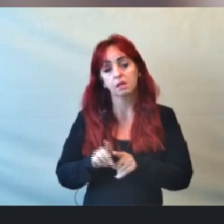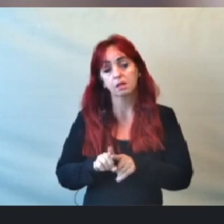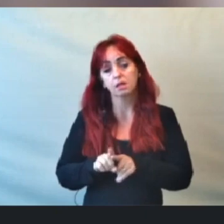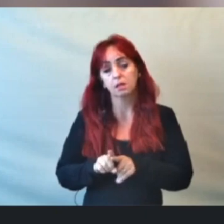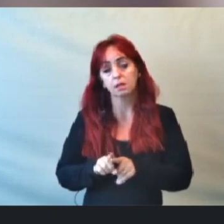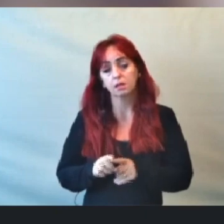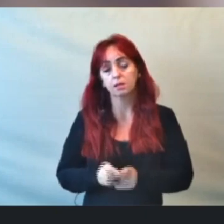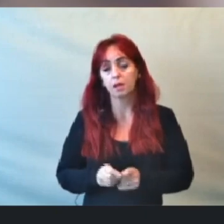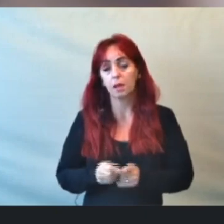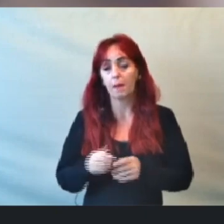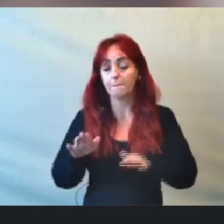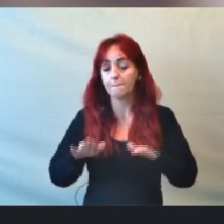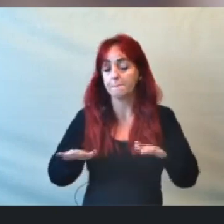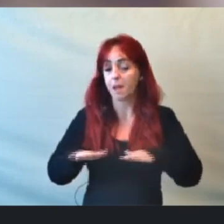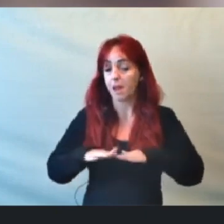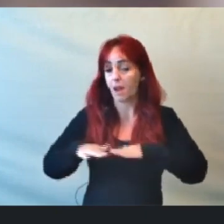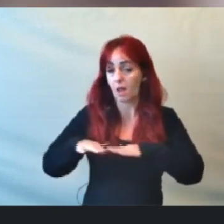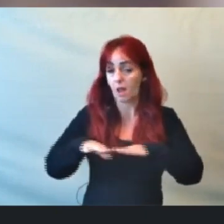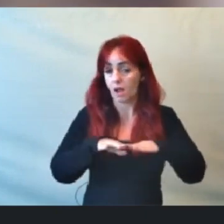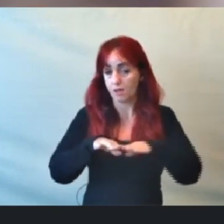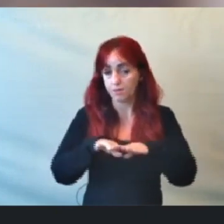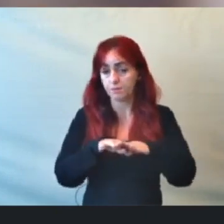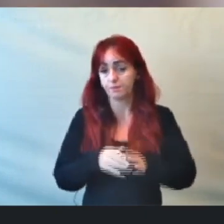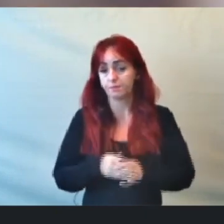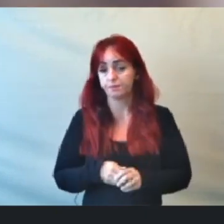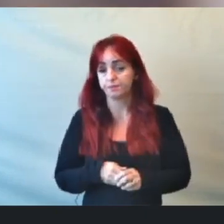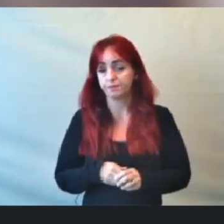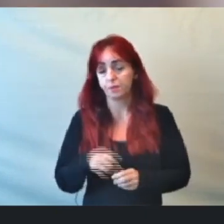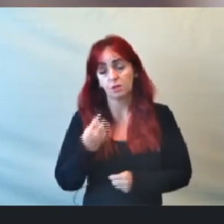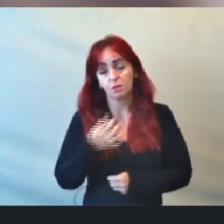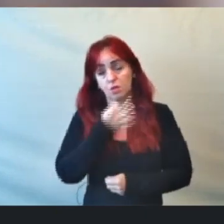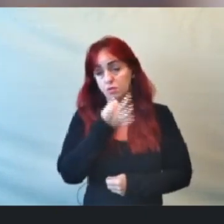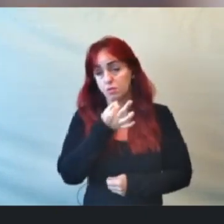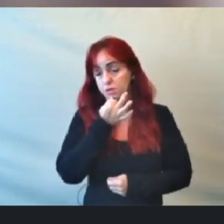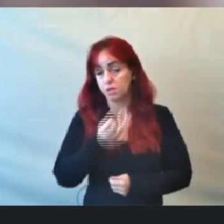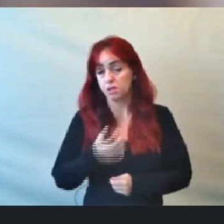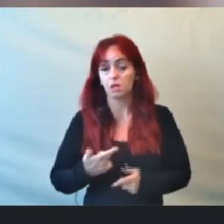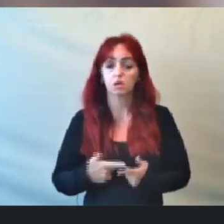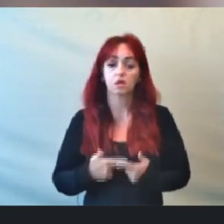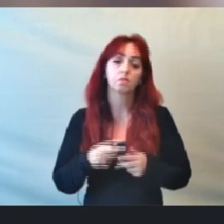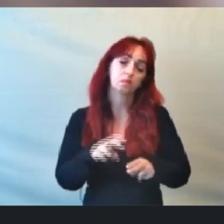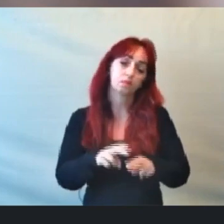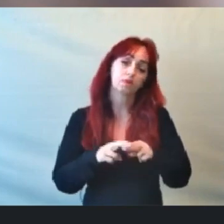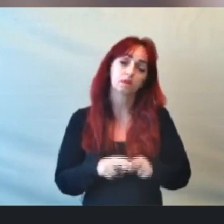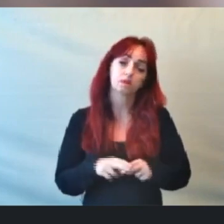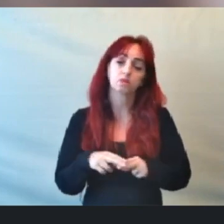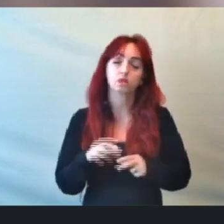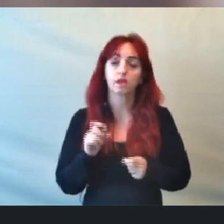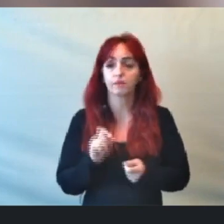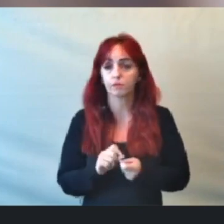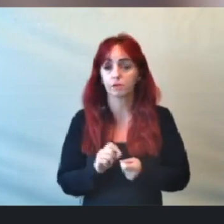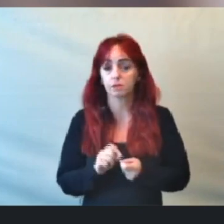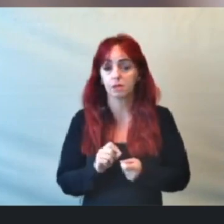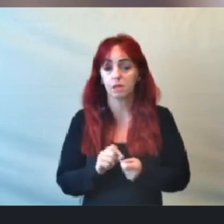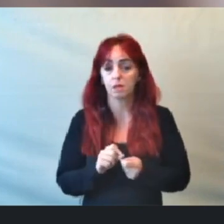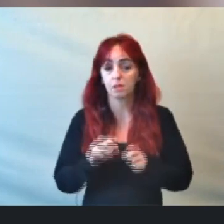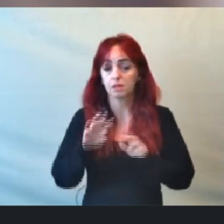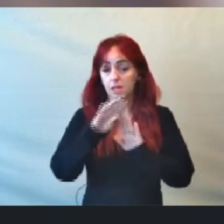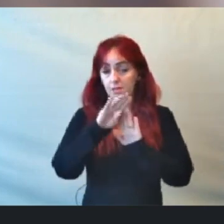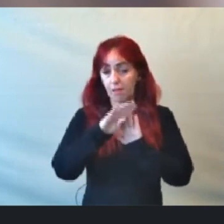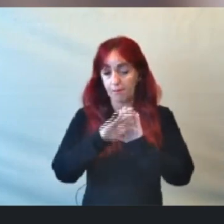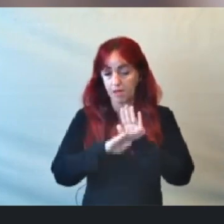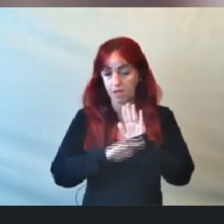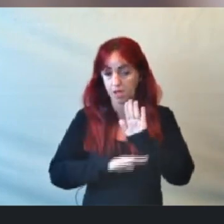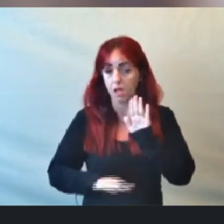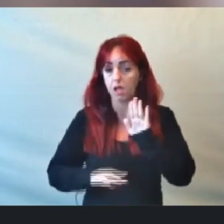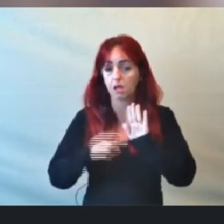Acho que essa é a nossa opinião, tanto que é por isso que fizemos essa tabela que o vereador Braulio leu